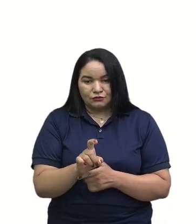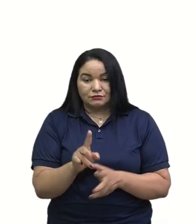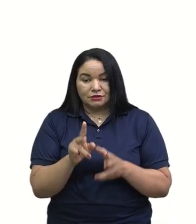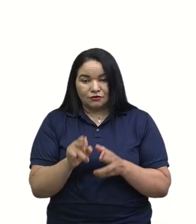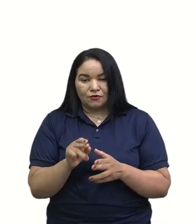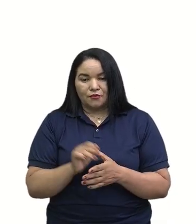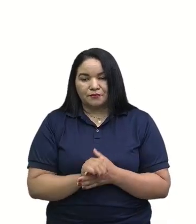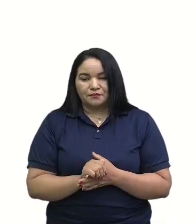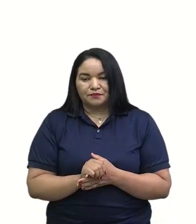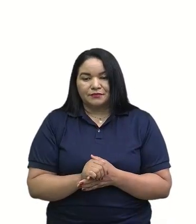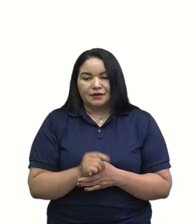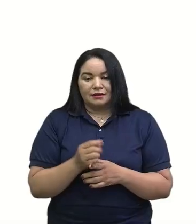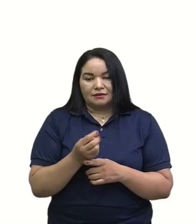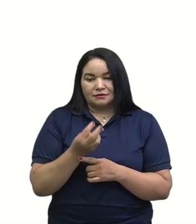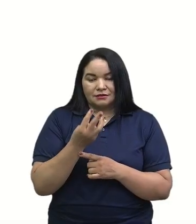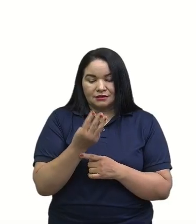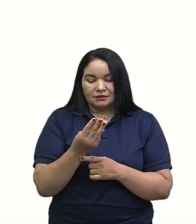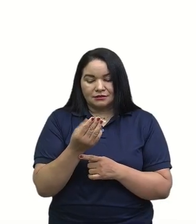igual